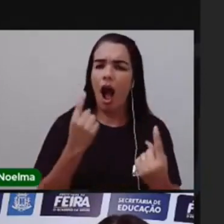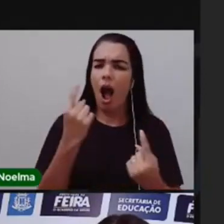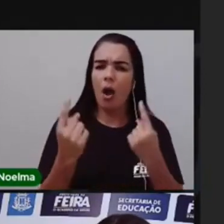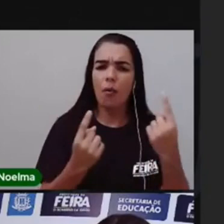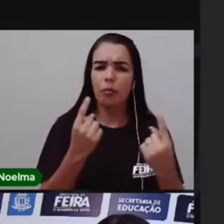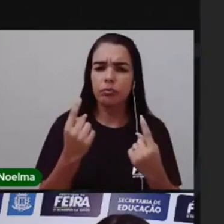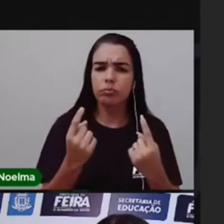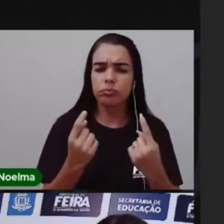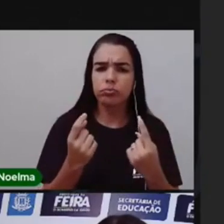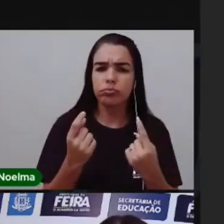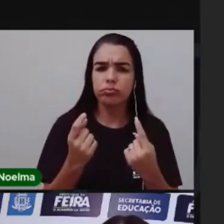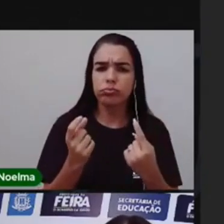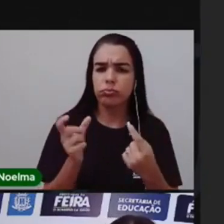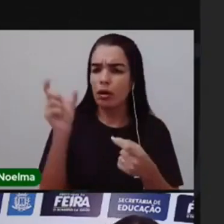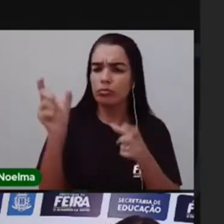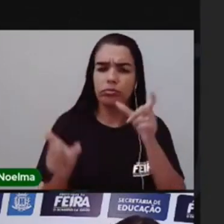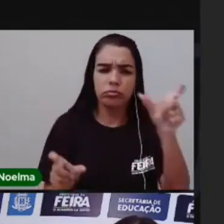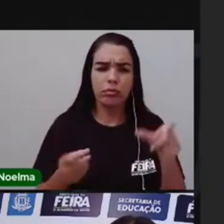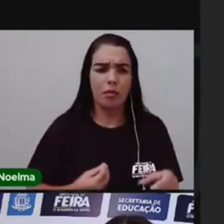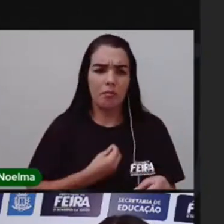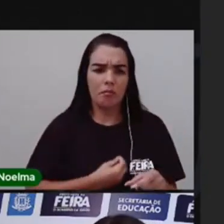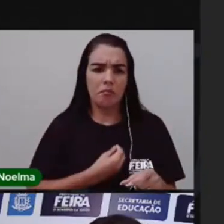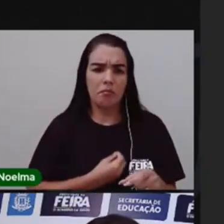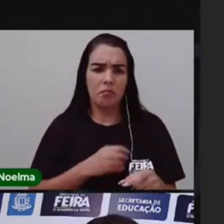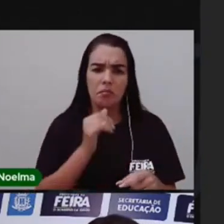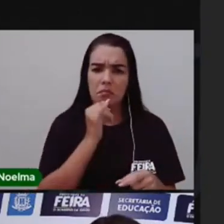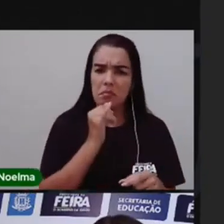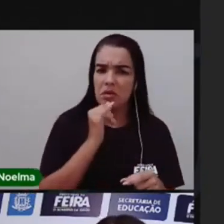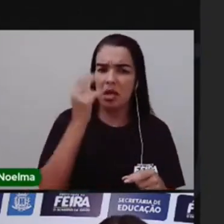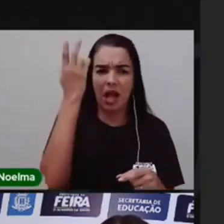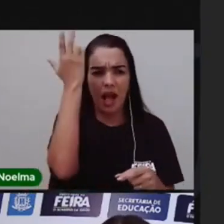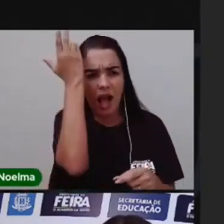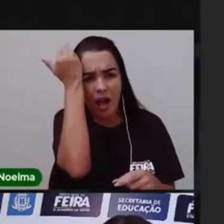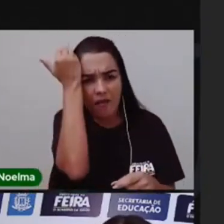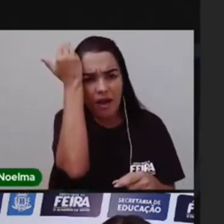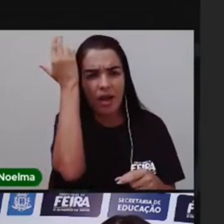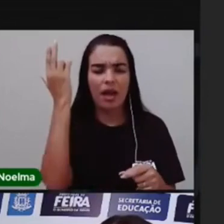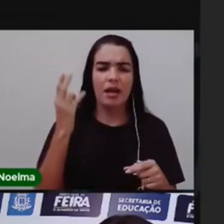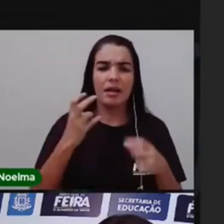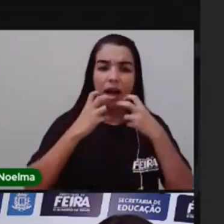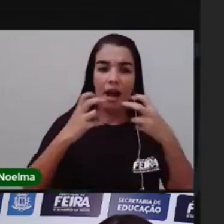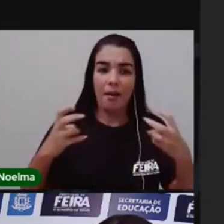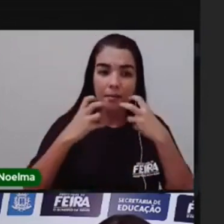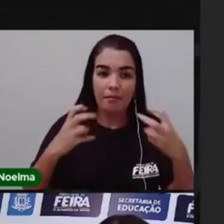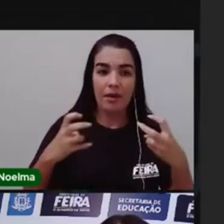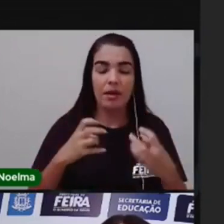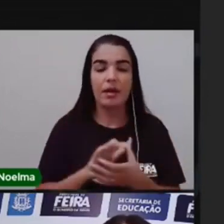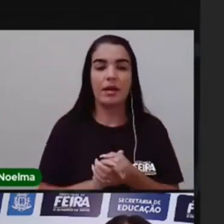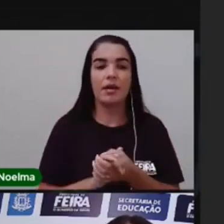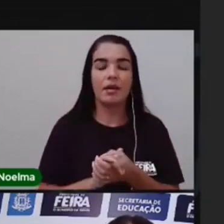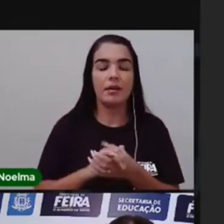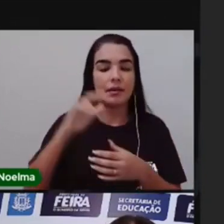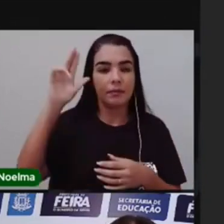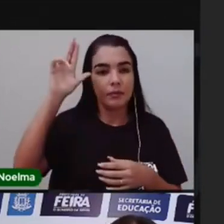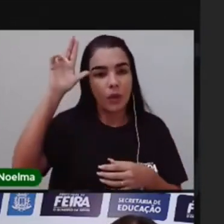Alguns seres heterótrofos, como é o caso da vaca, capivara, coelho, gafanhoto, são herbívoros. O que